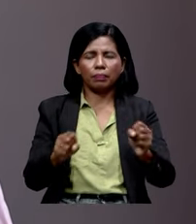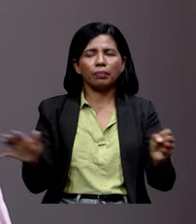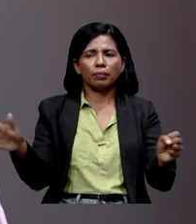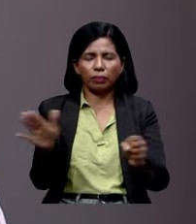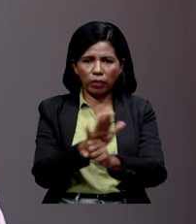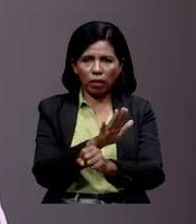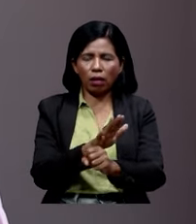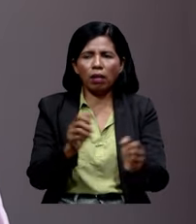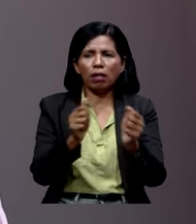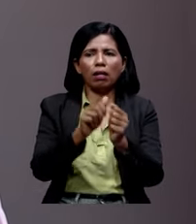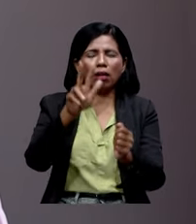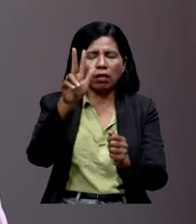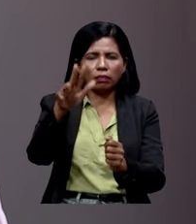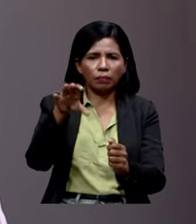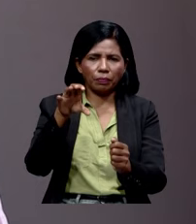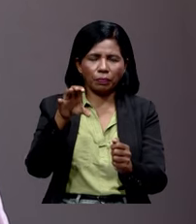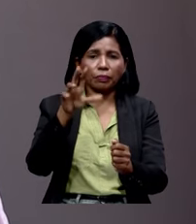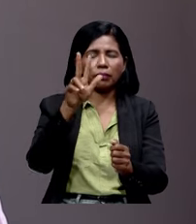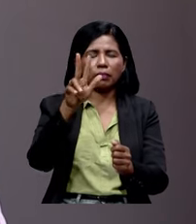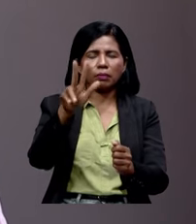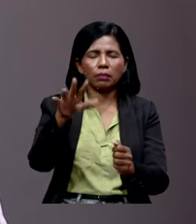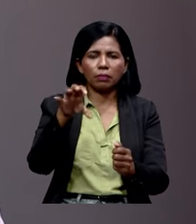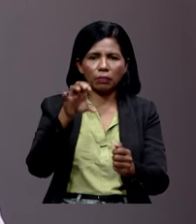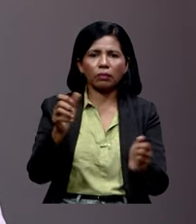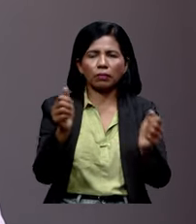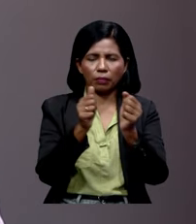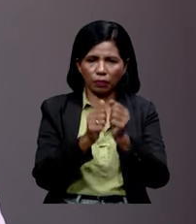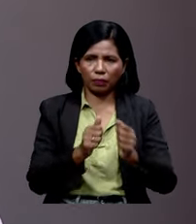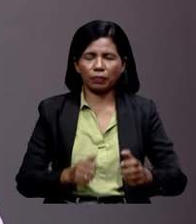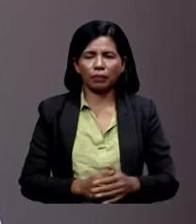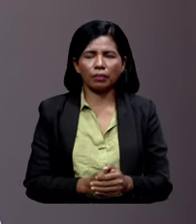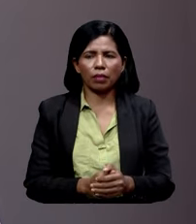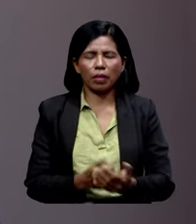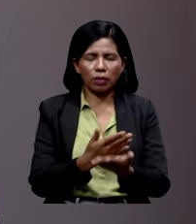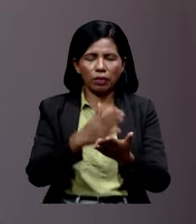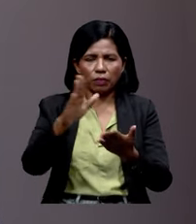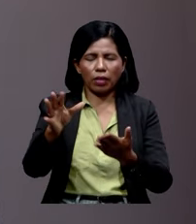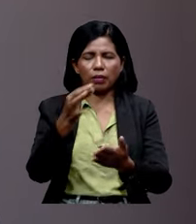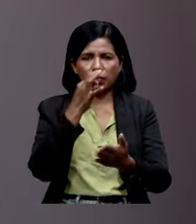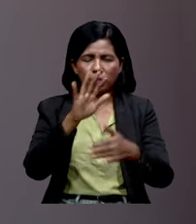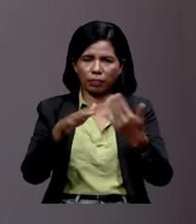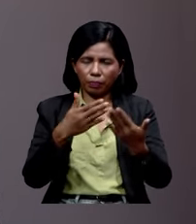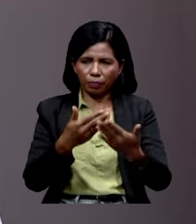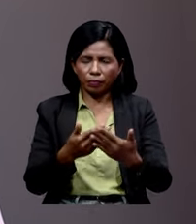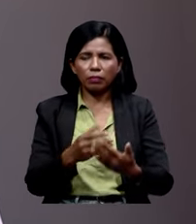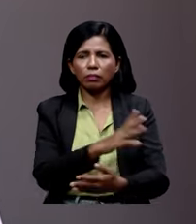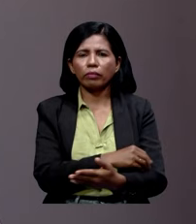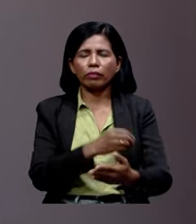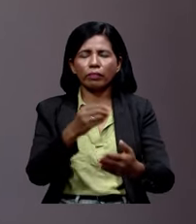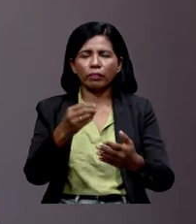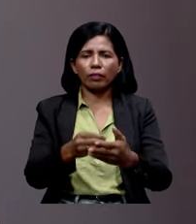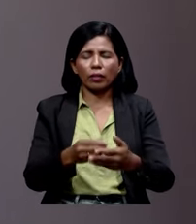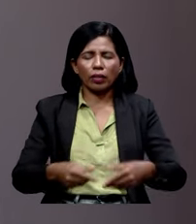ona 3000 túnicas ba ministro extraordinário da comunhão será o todo. Seção liturgia garantia